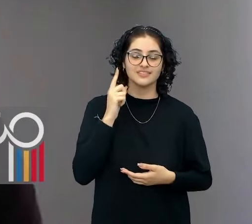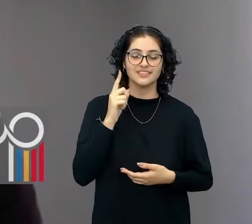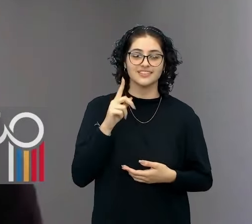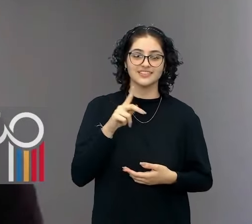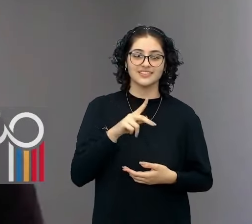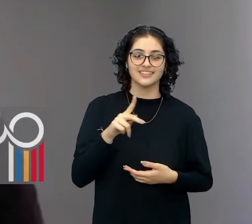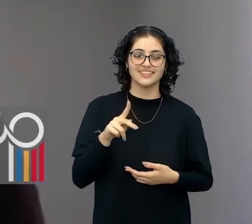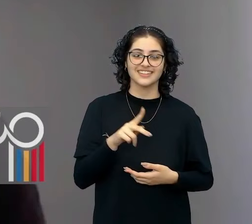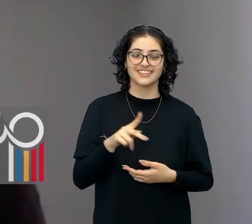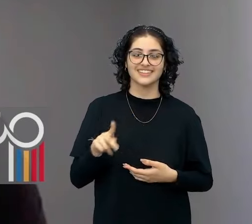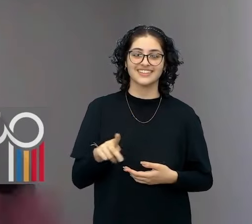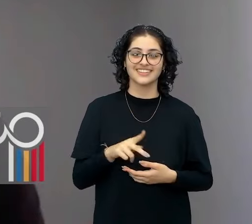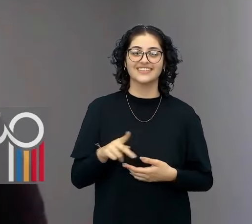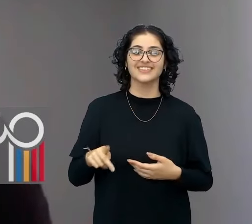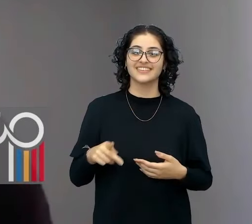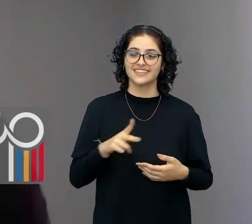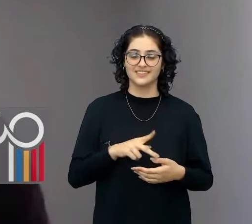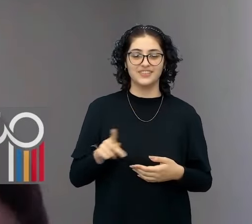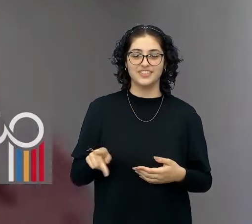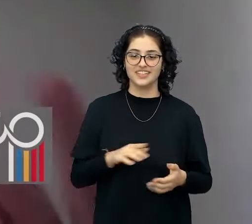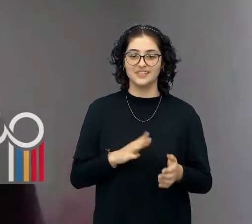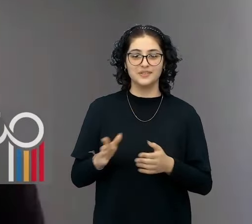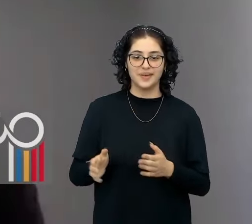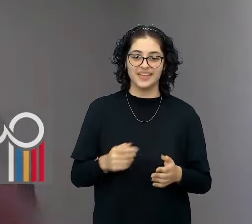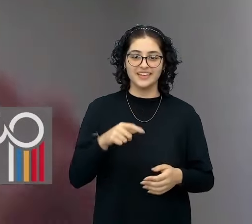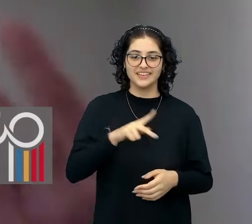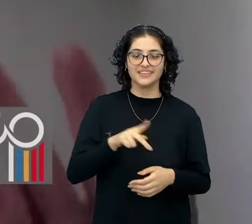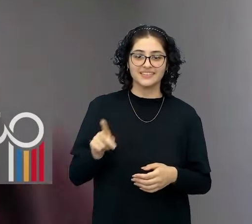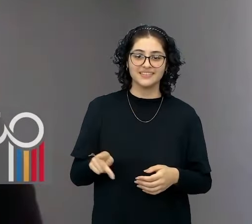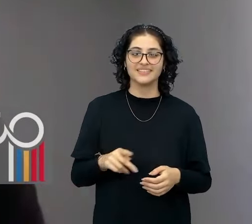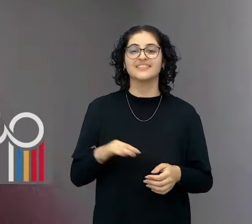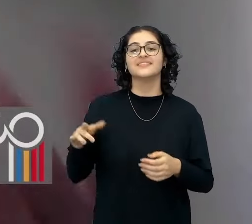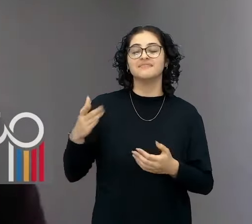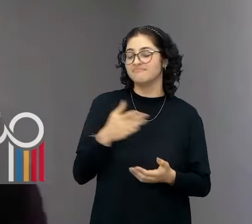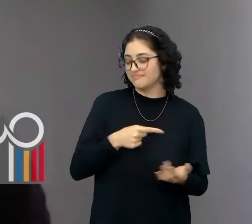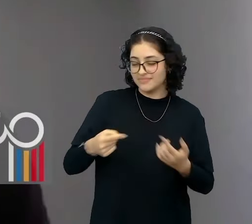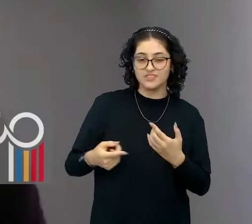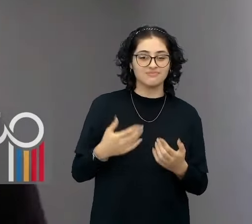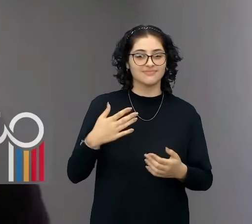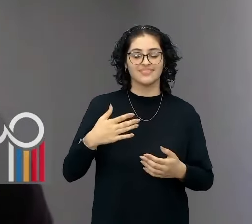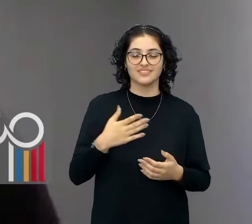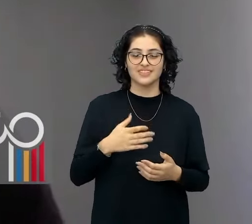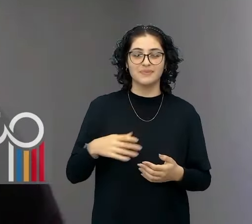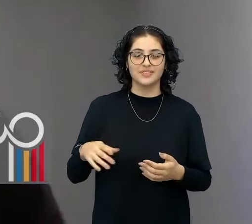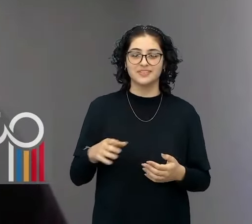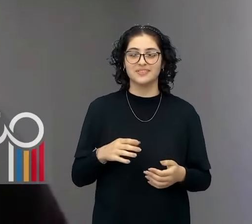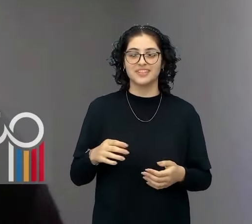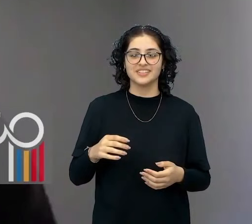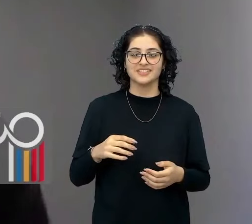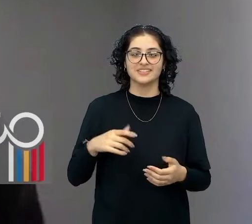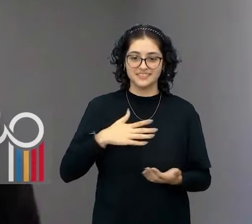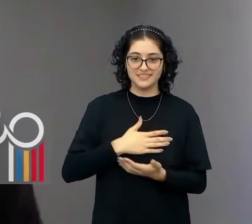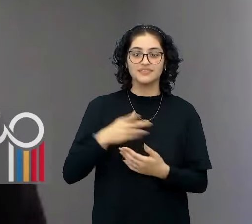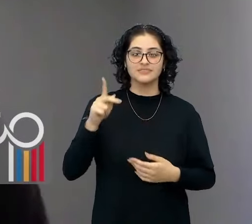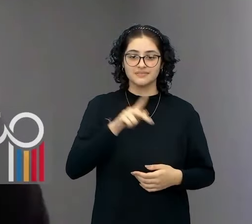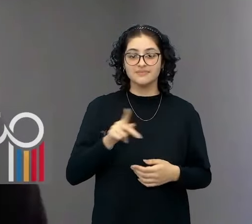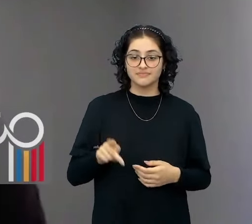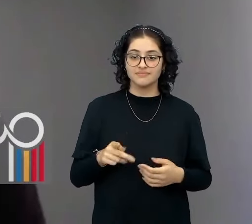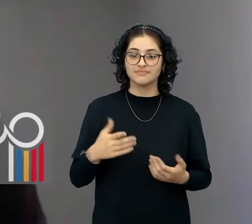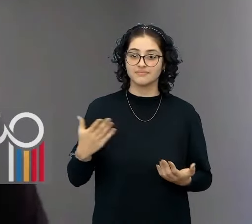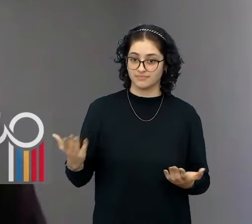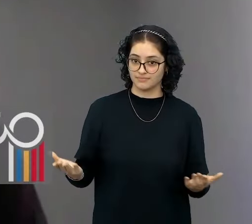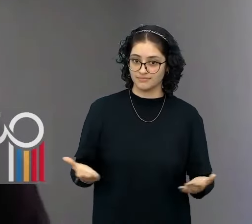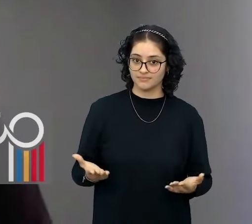se a gente tiver também professores do 6º, do 7º, do 8º, do 9º, gostaria também de